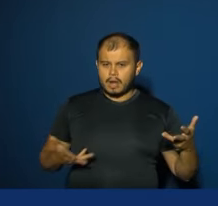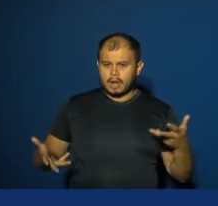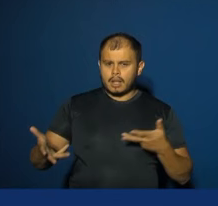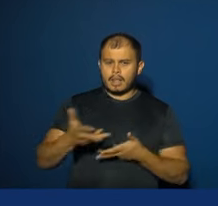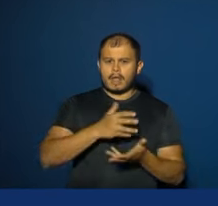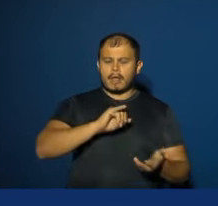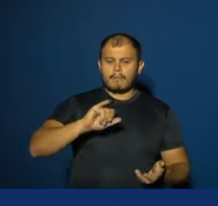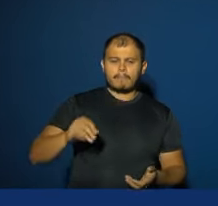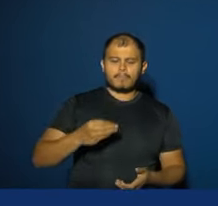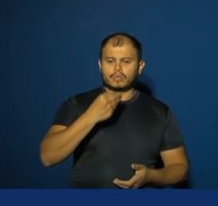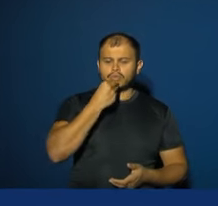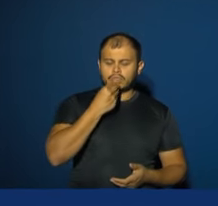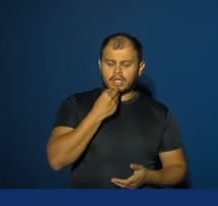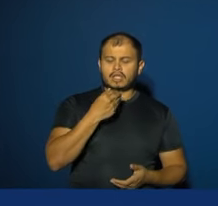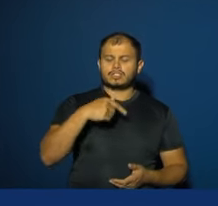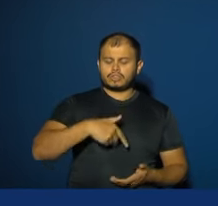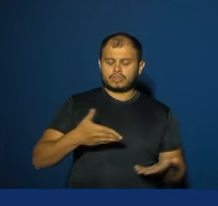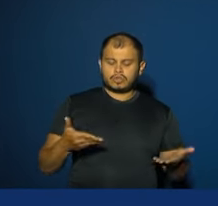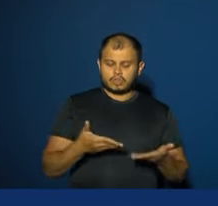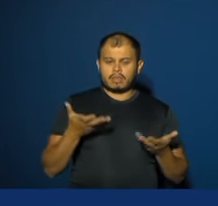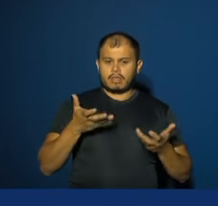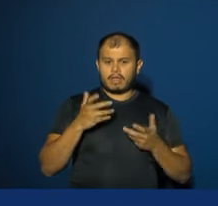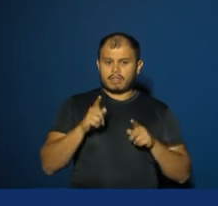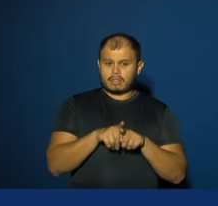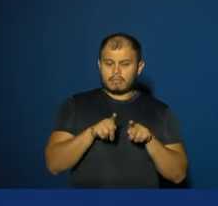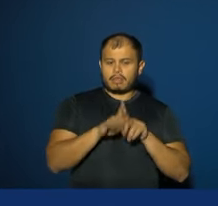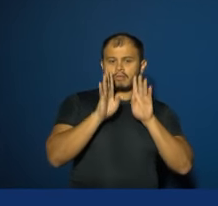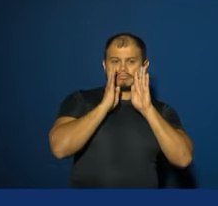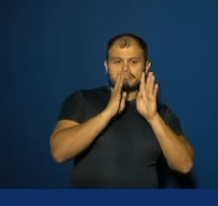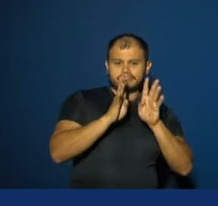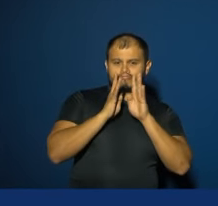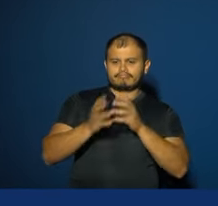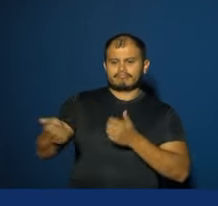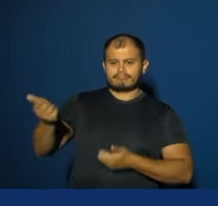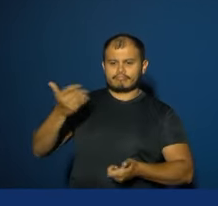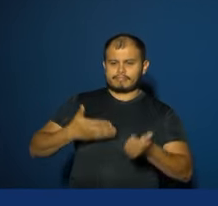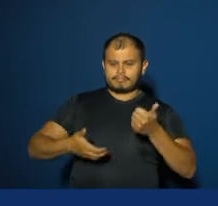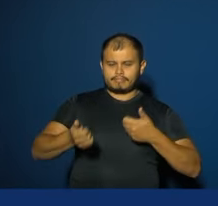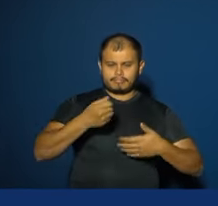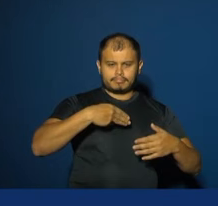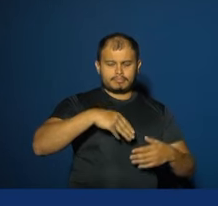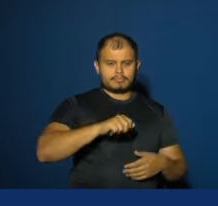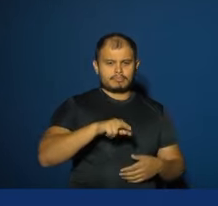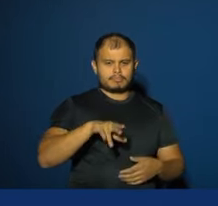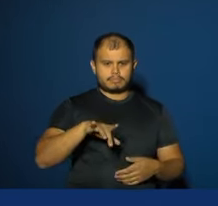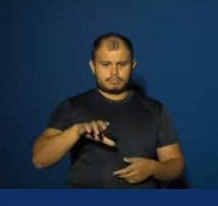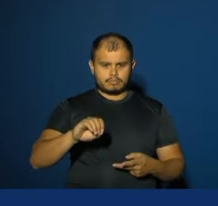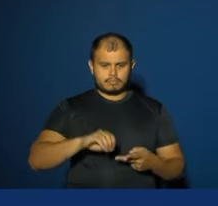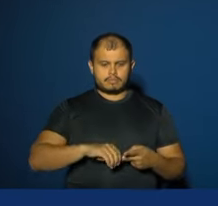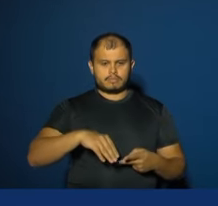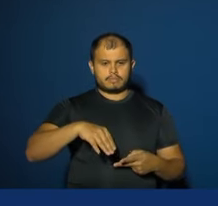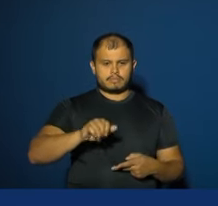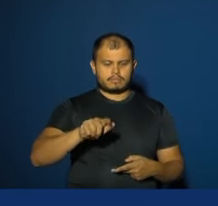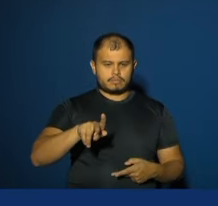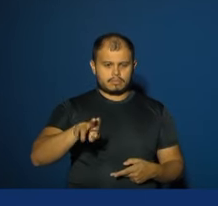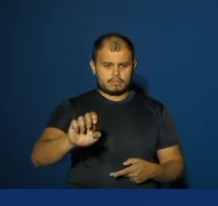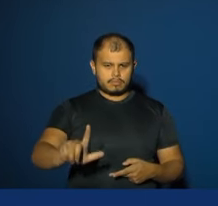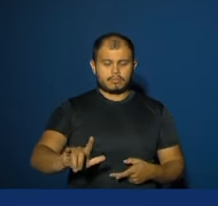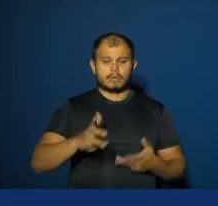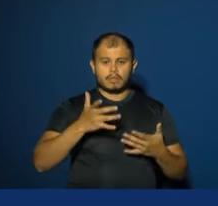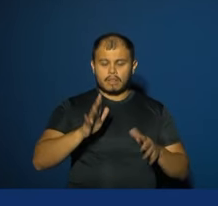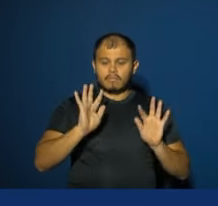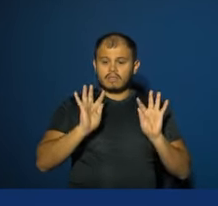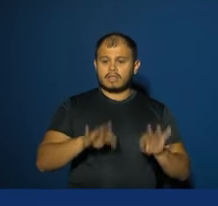aproveitar a oportunidade porque eu quero também ouvir aqui do Marcelo do Miguel Lucas para finalizar dizendo o